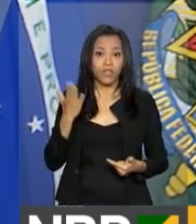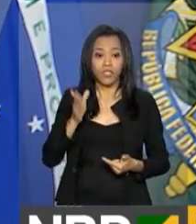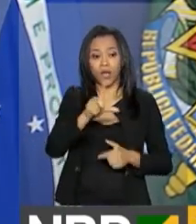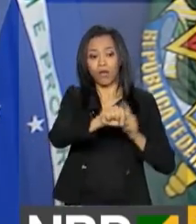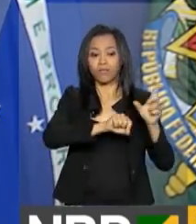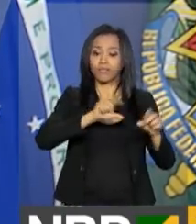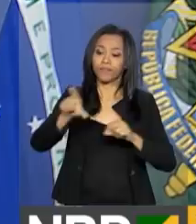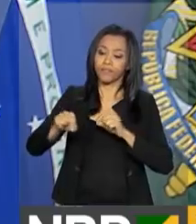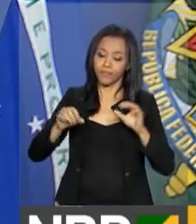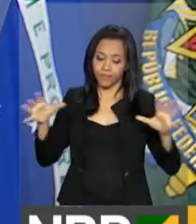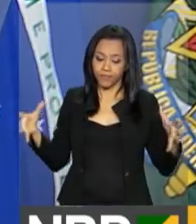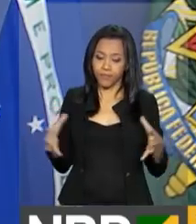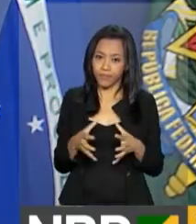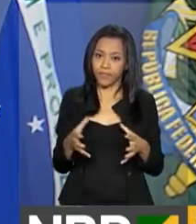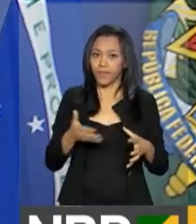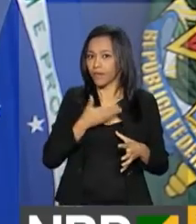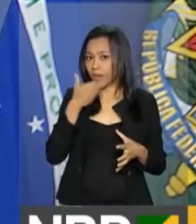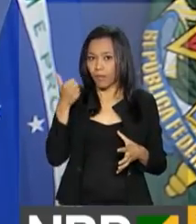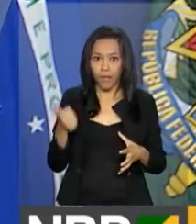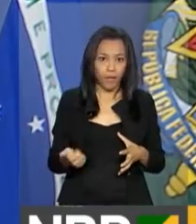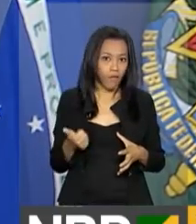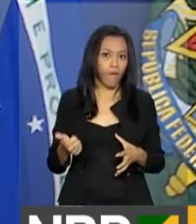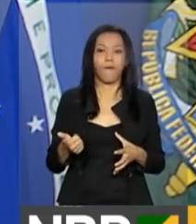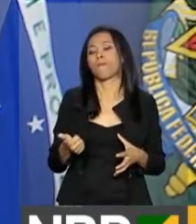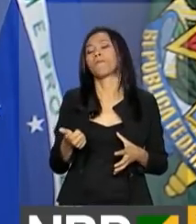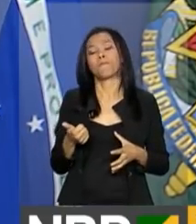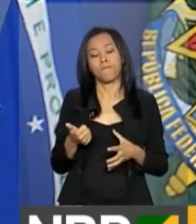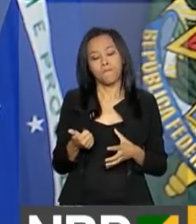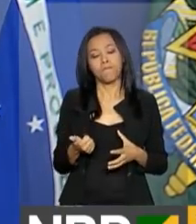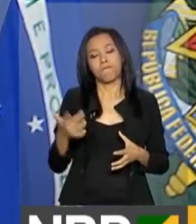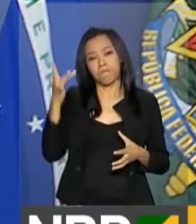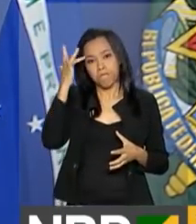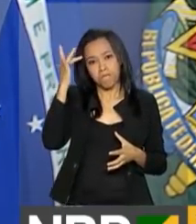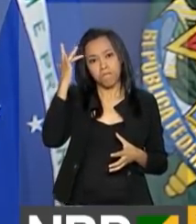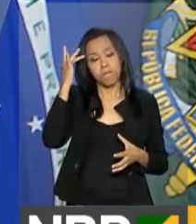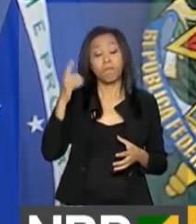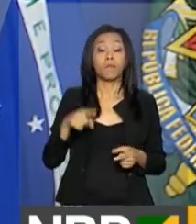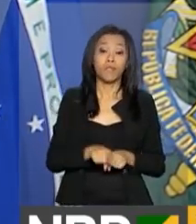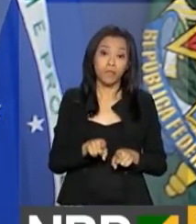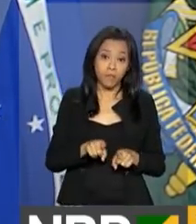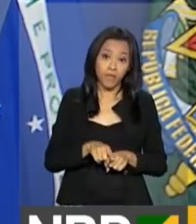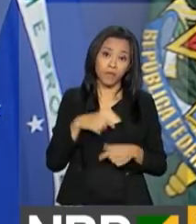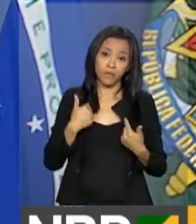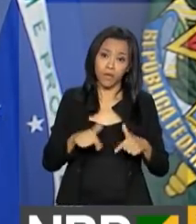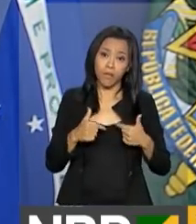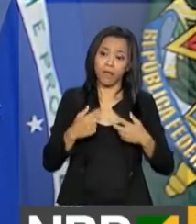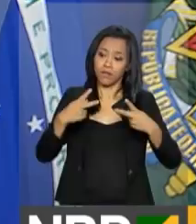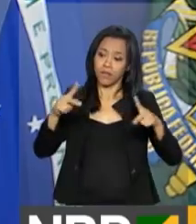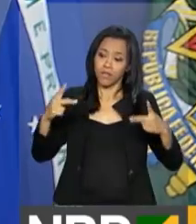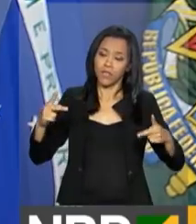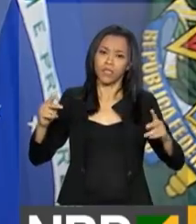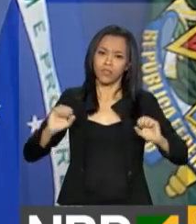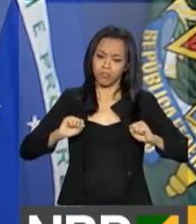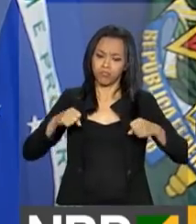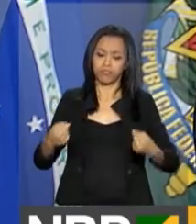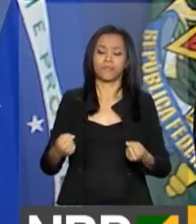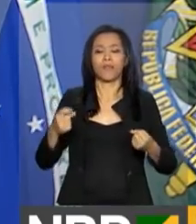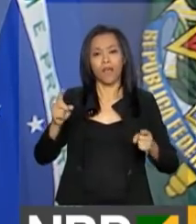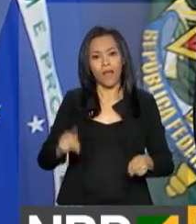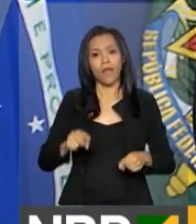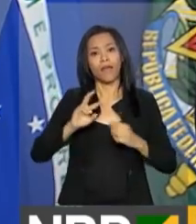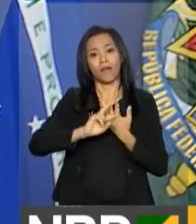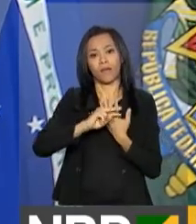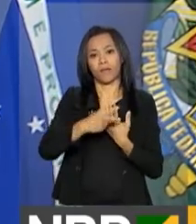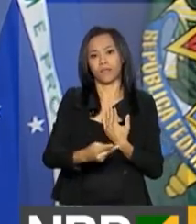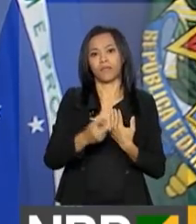uma equipe da melhor sua posição e na melhor qualidade e no trabalho que eles desenvolveram fruto precisamente disso